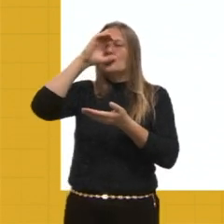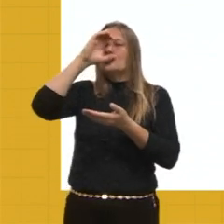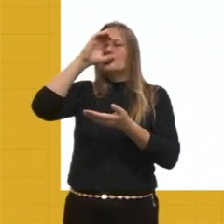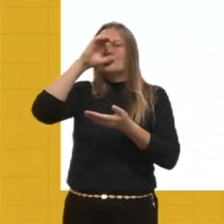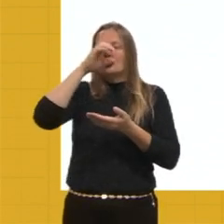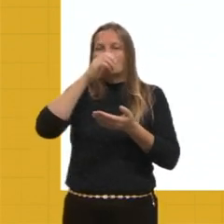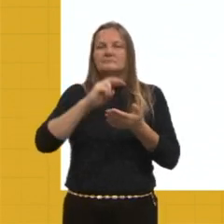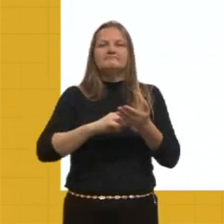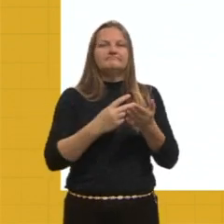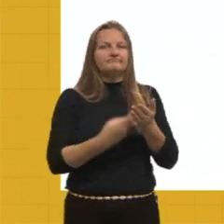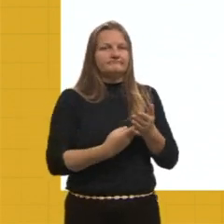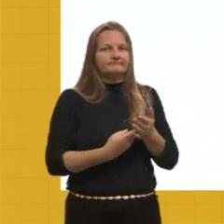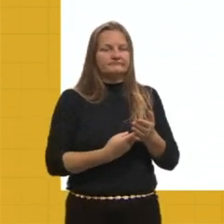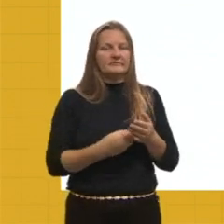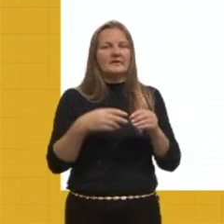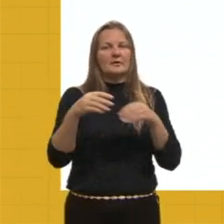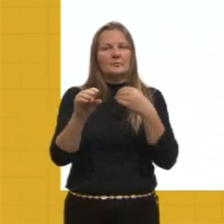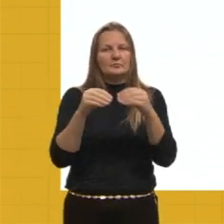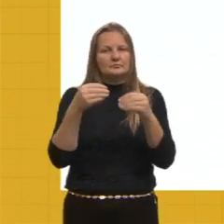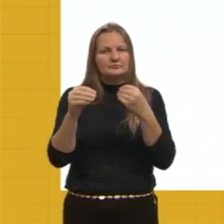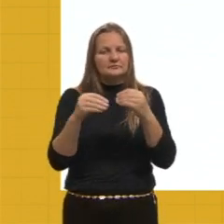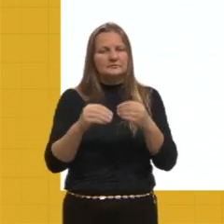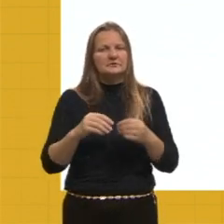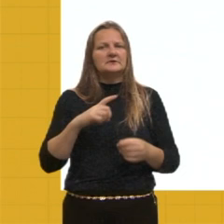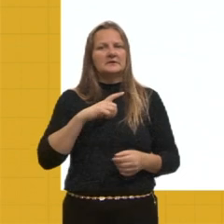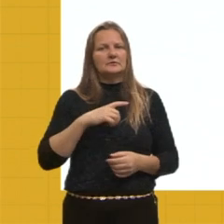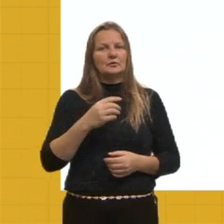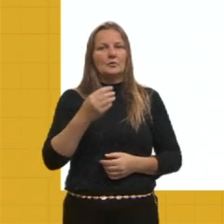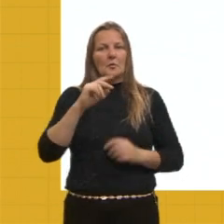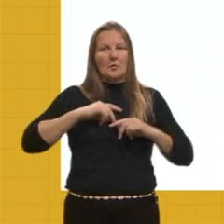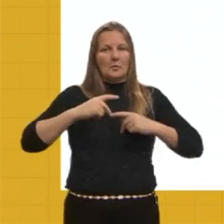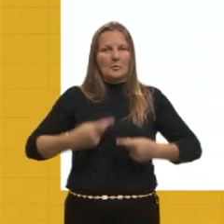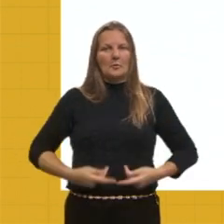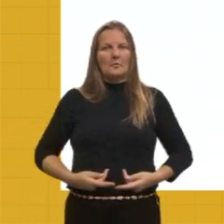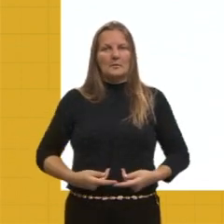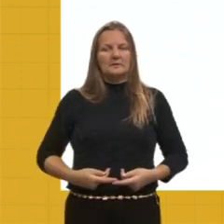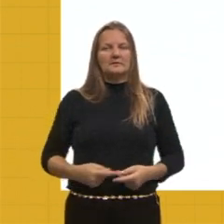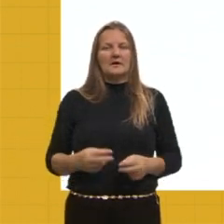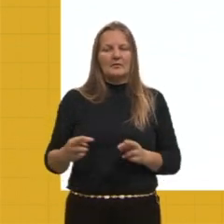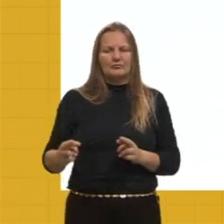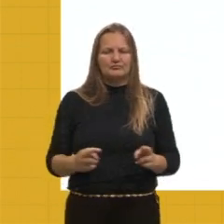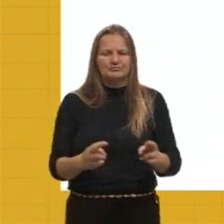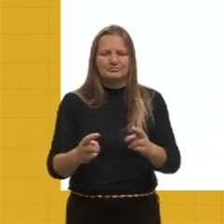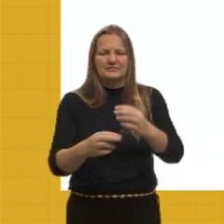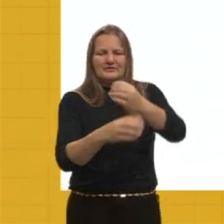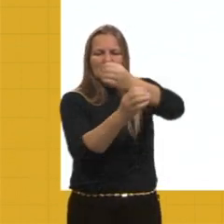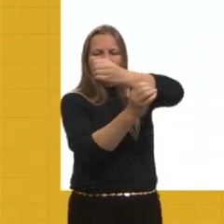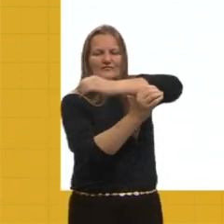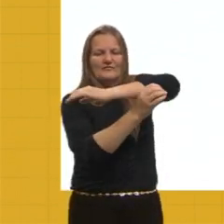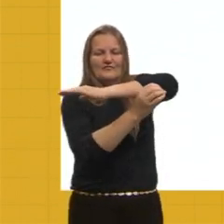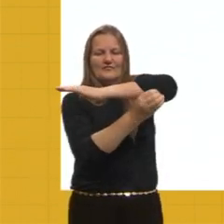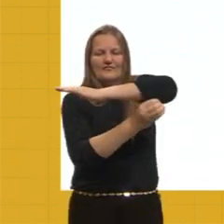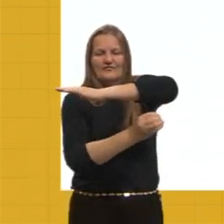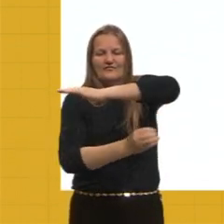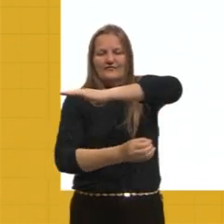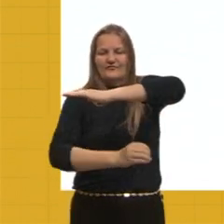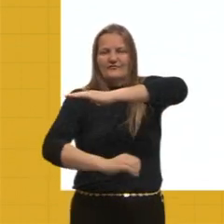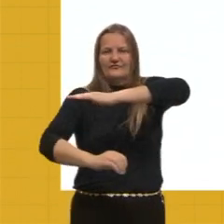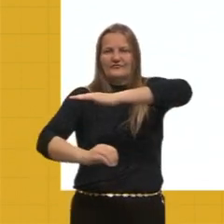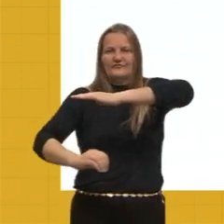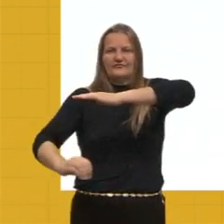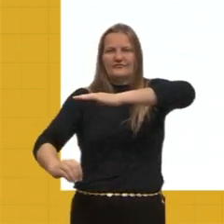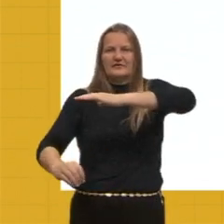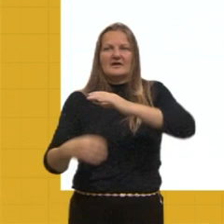significativa de microplásticos na dieta humana né porque algumas redes de esgoto não consegue ali filtrar esse